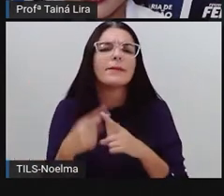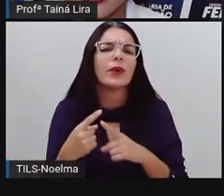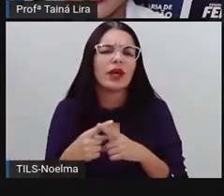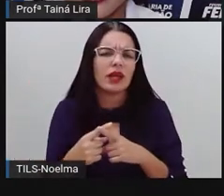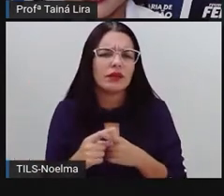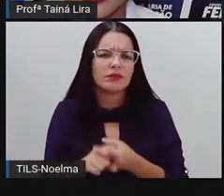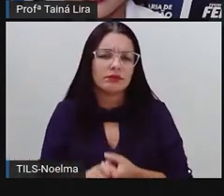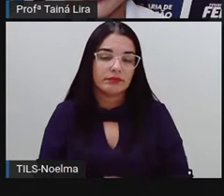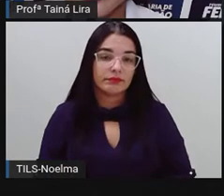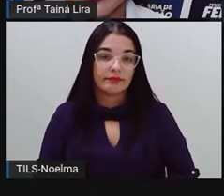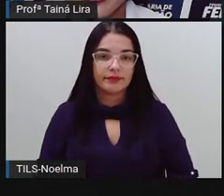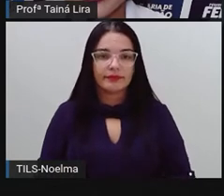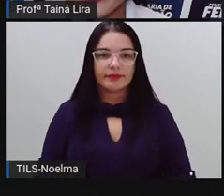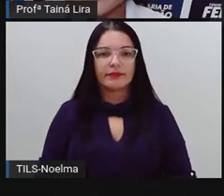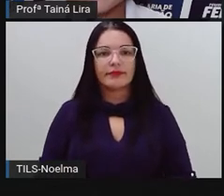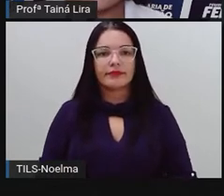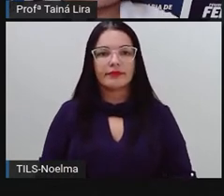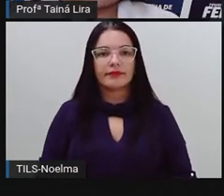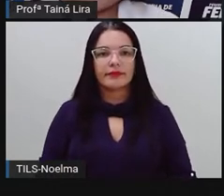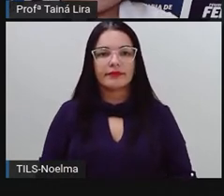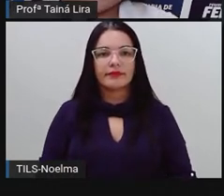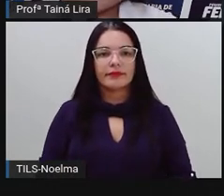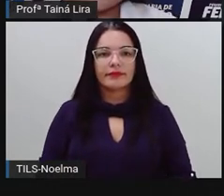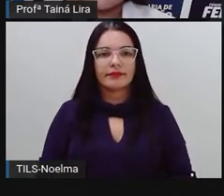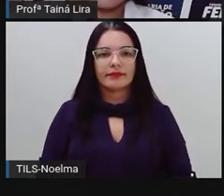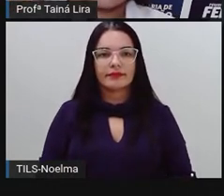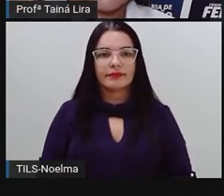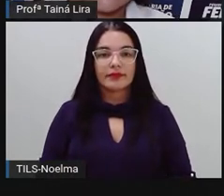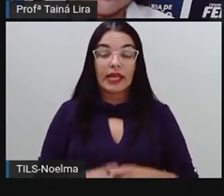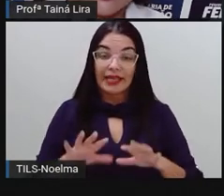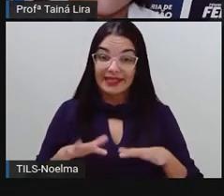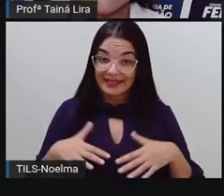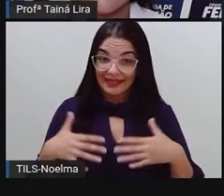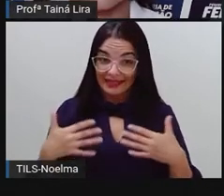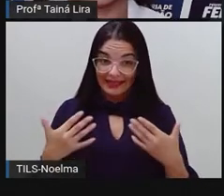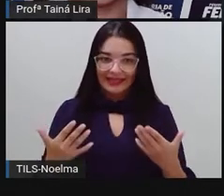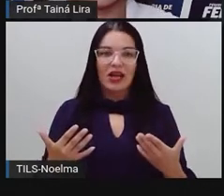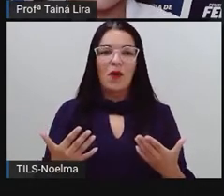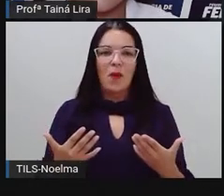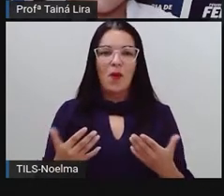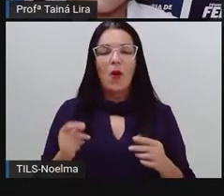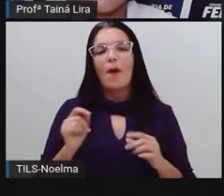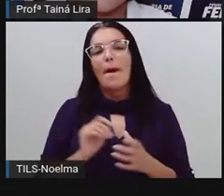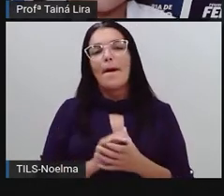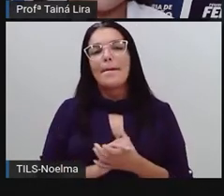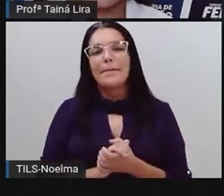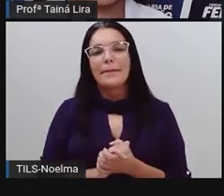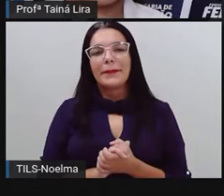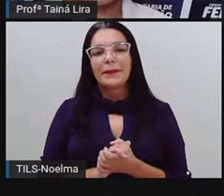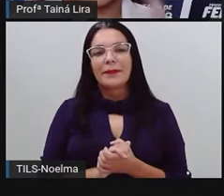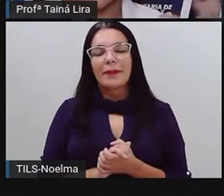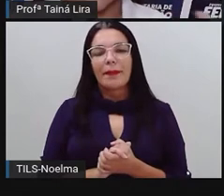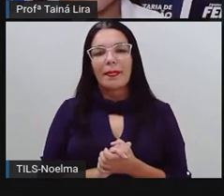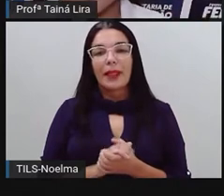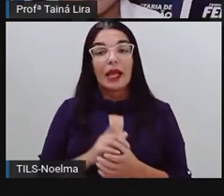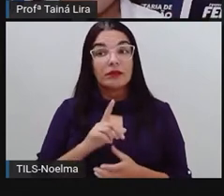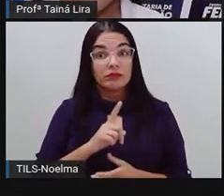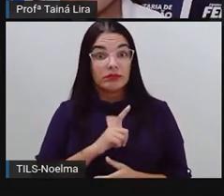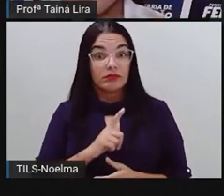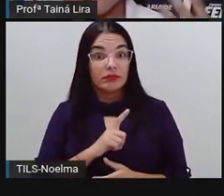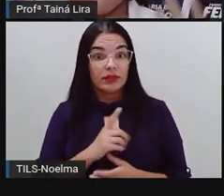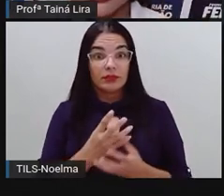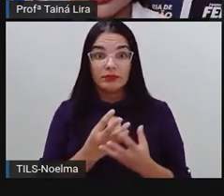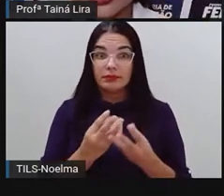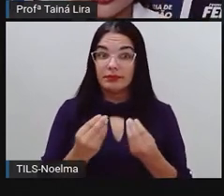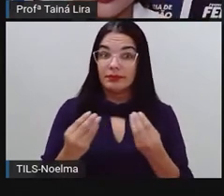aí então na realidade o que que acontece muitos produtos